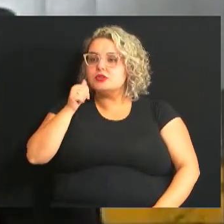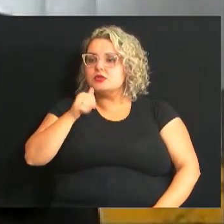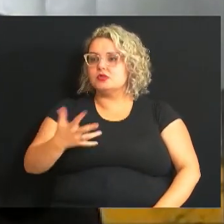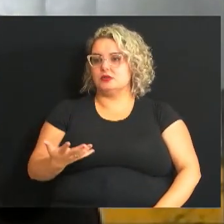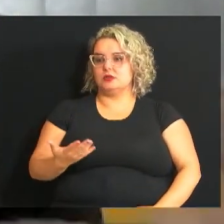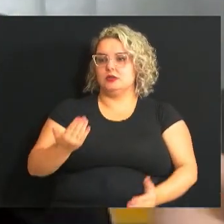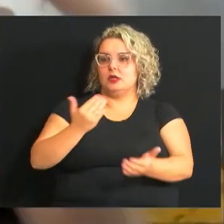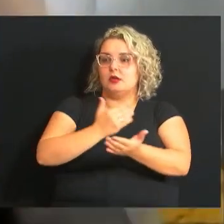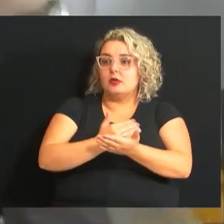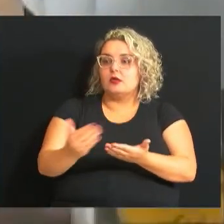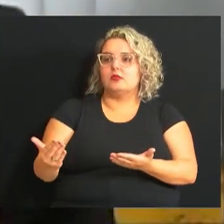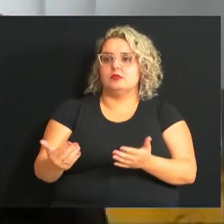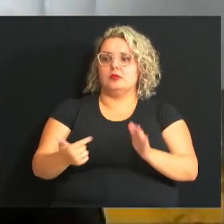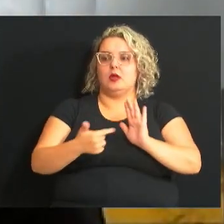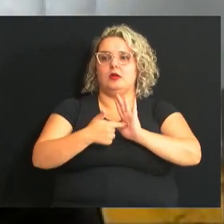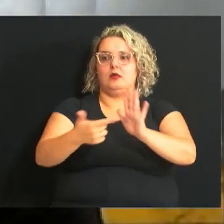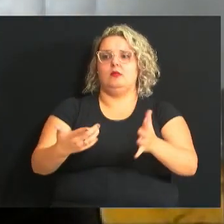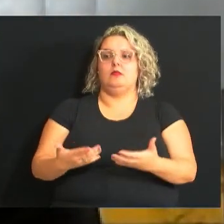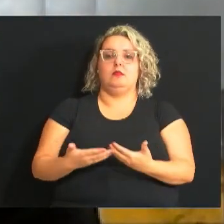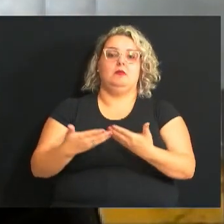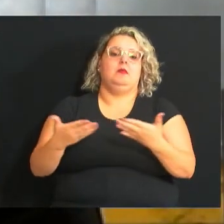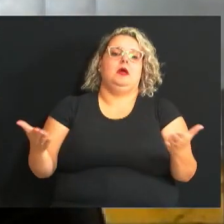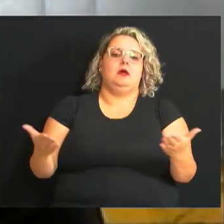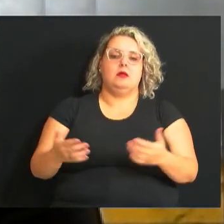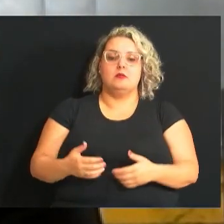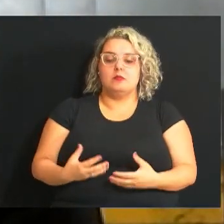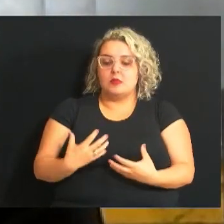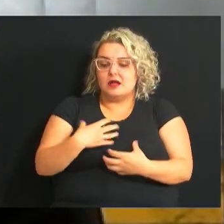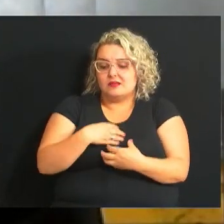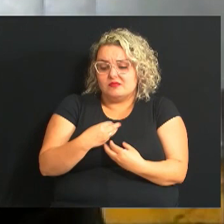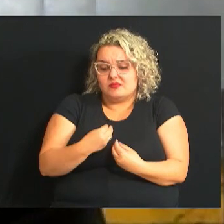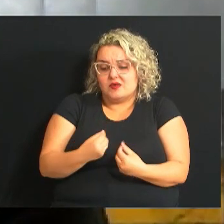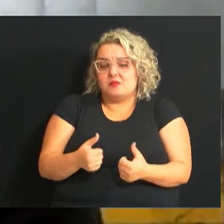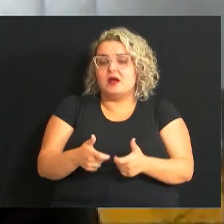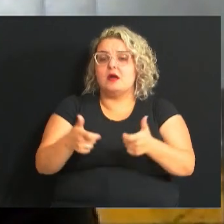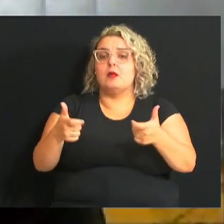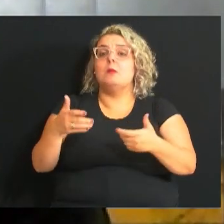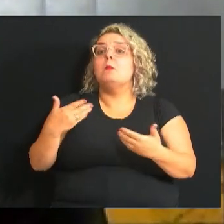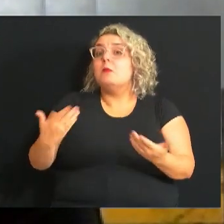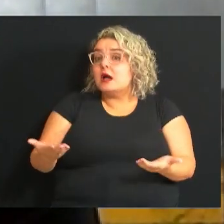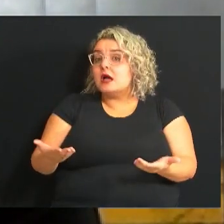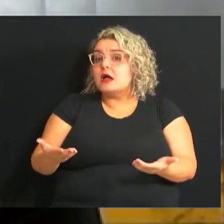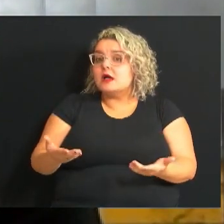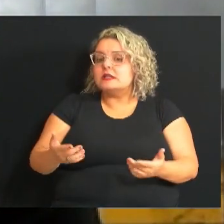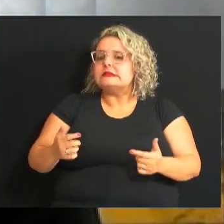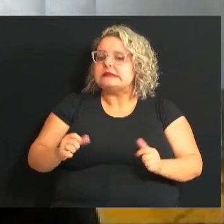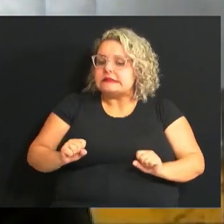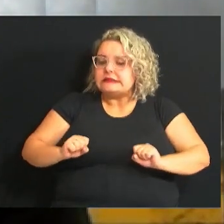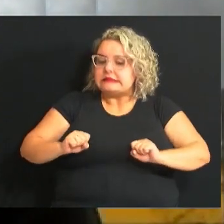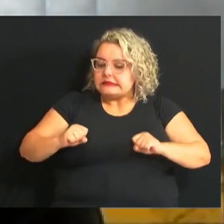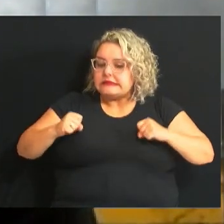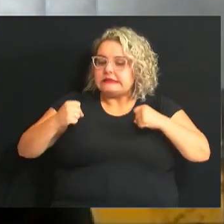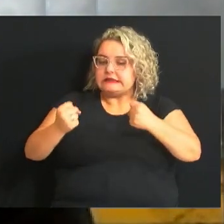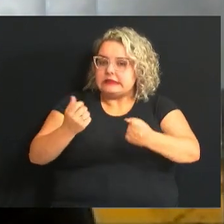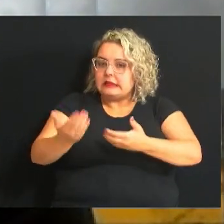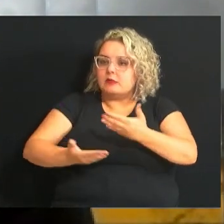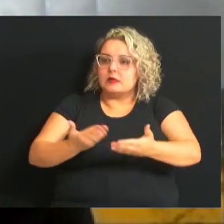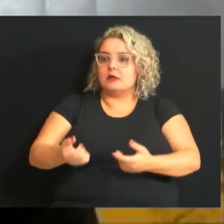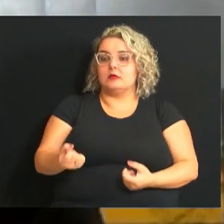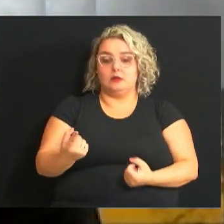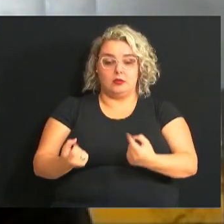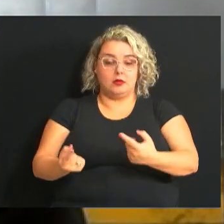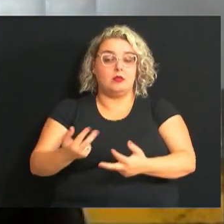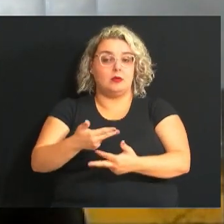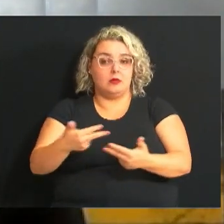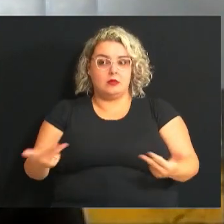inicialmente mostram, a maioria, uma fragilidade maior, mas elas são mais guerreiras ali para lidar com algumas situações, são